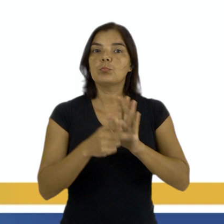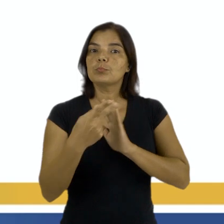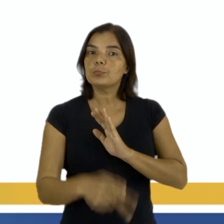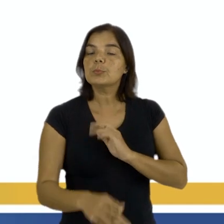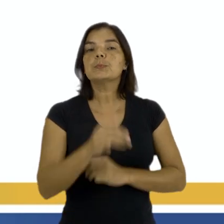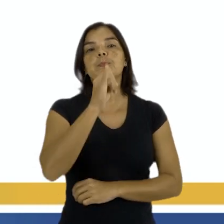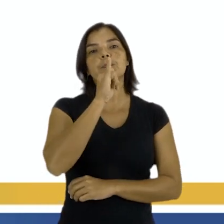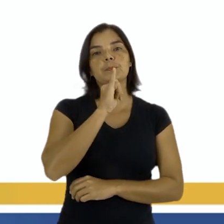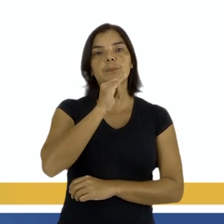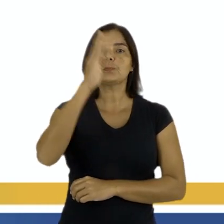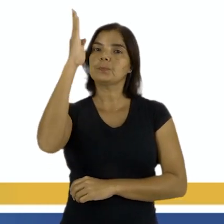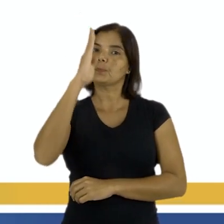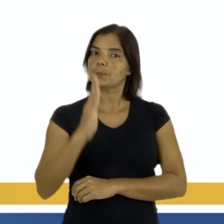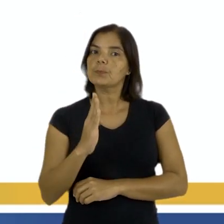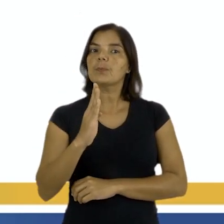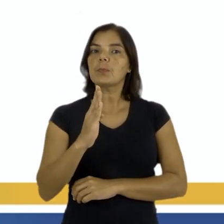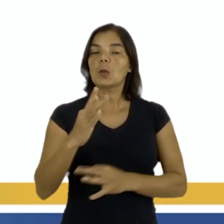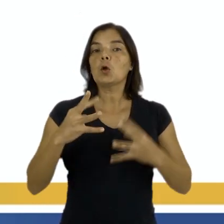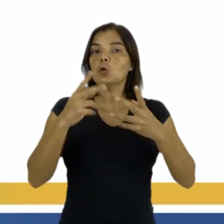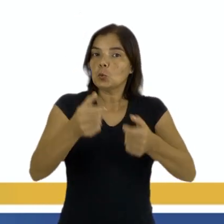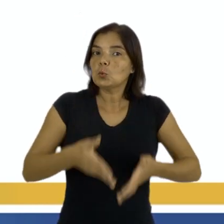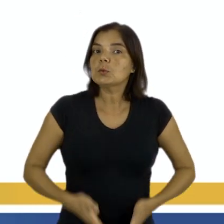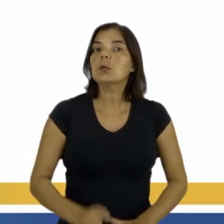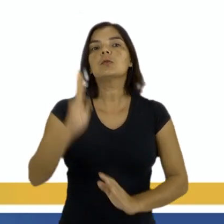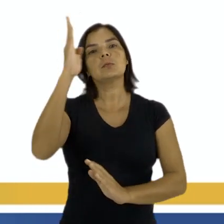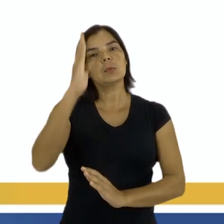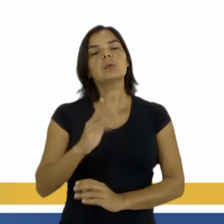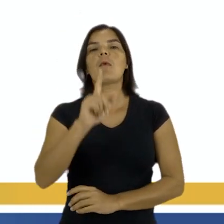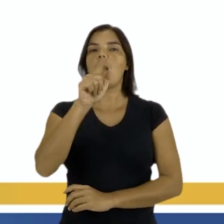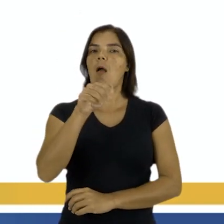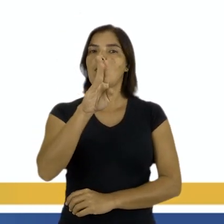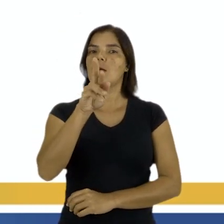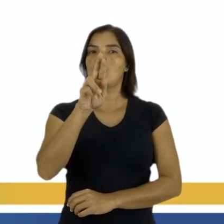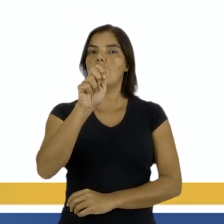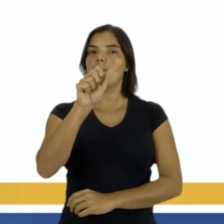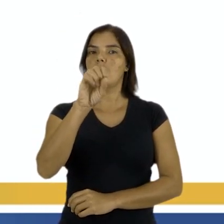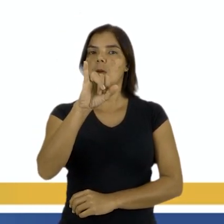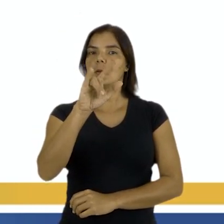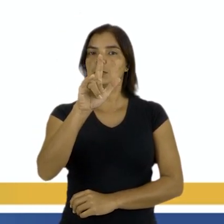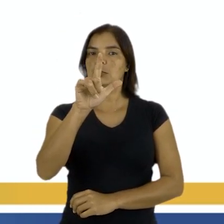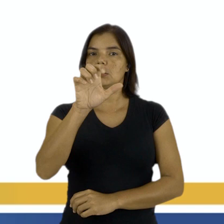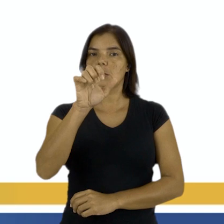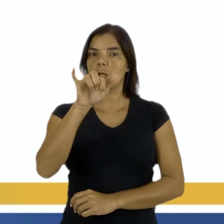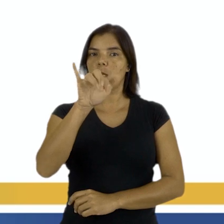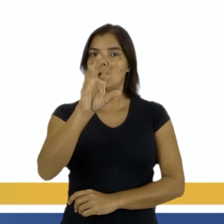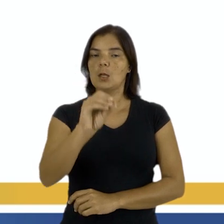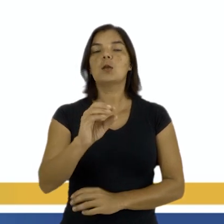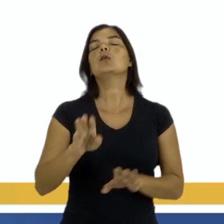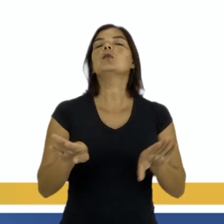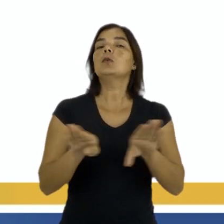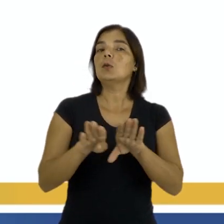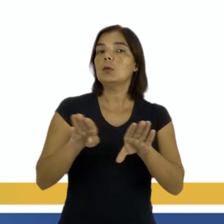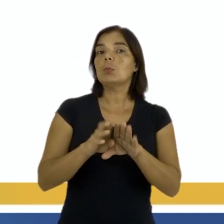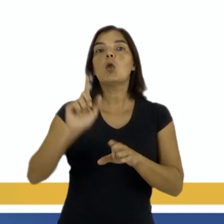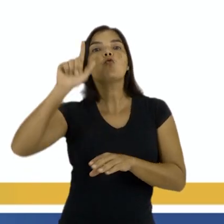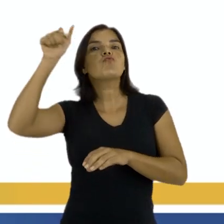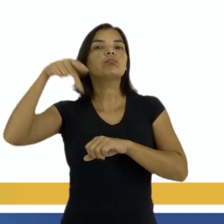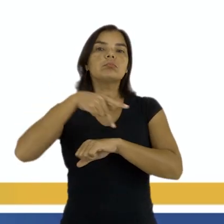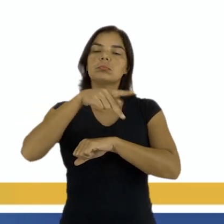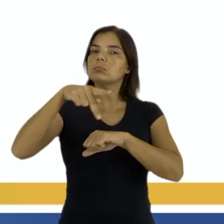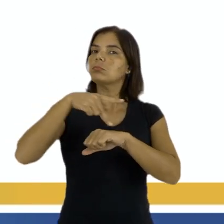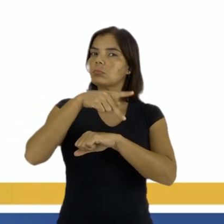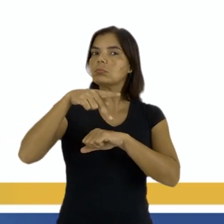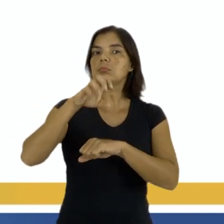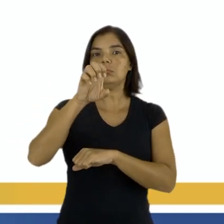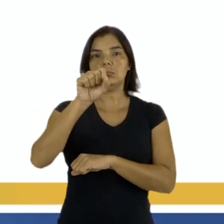Por exemplo, os brasileiros. Todos aqueles que nascem em qualquer um dos estados brasileiros é brasileiro. E também tem os estrangeiros